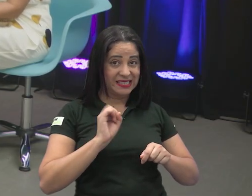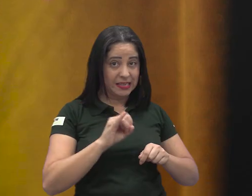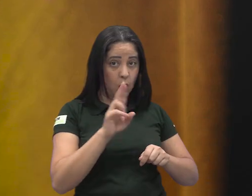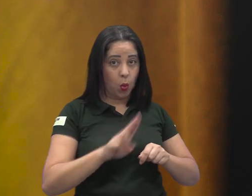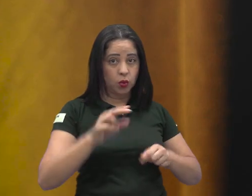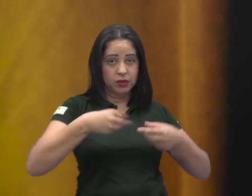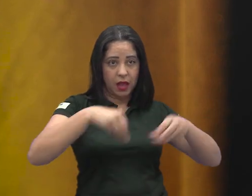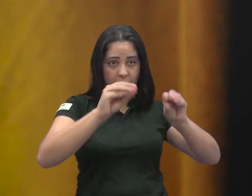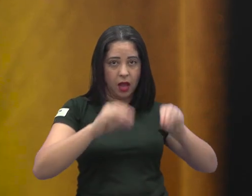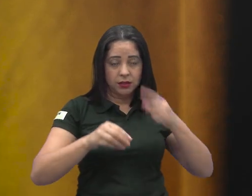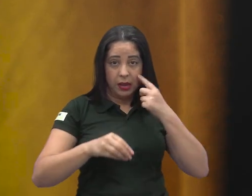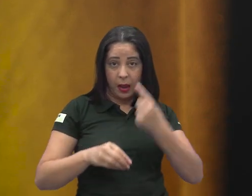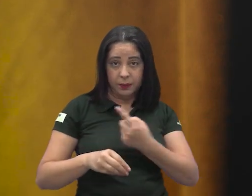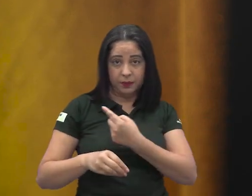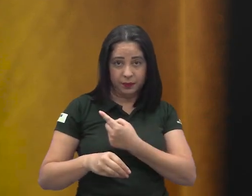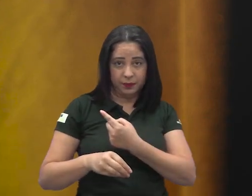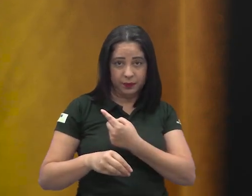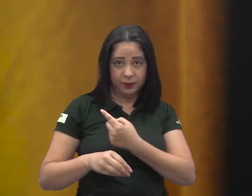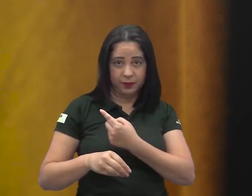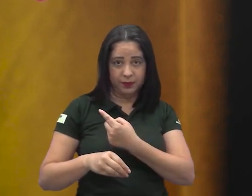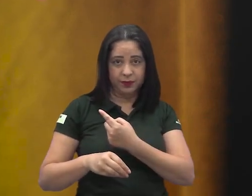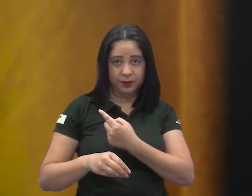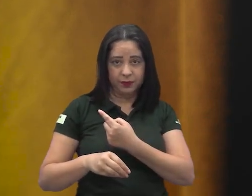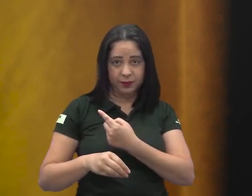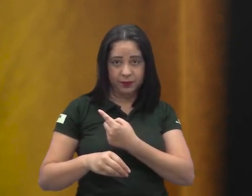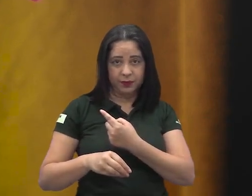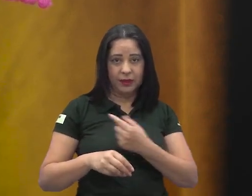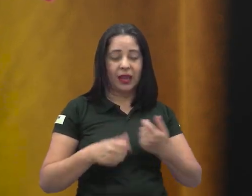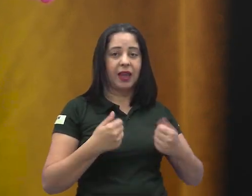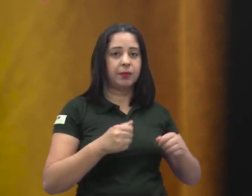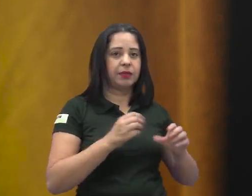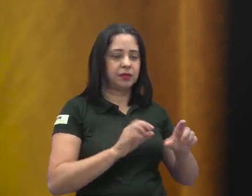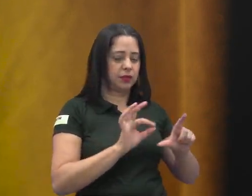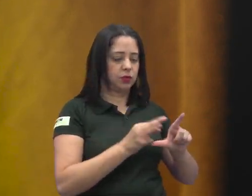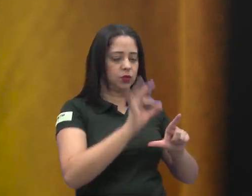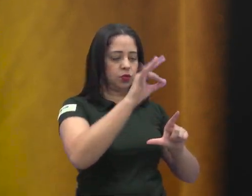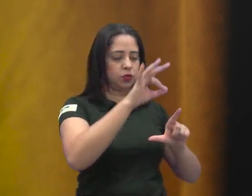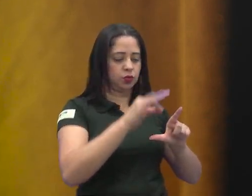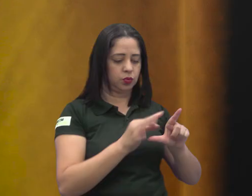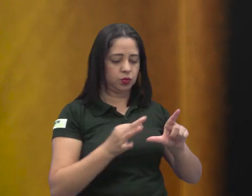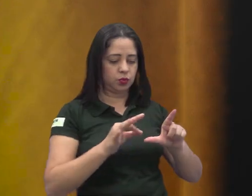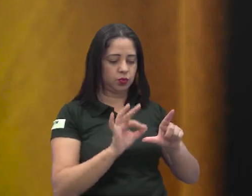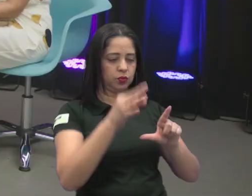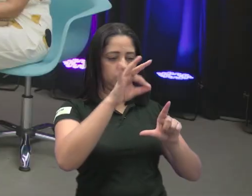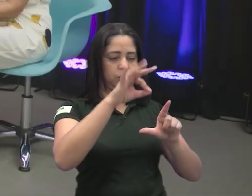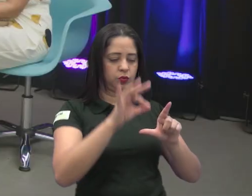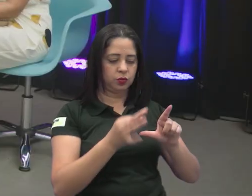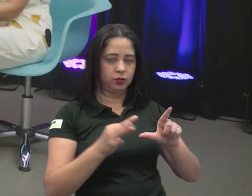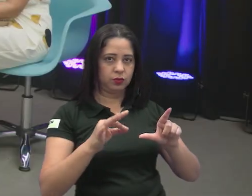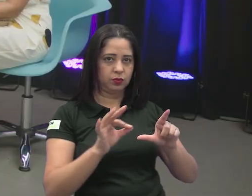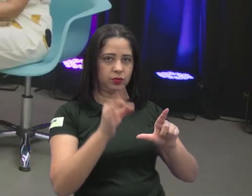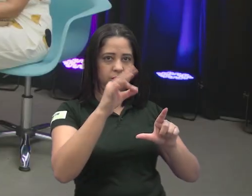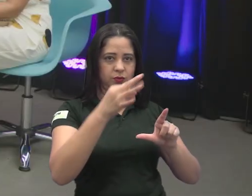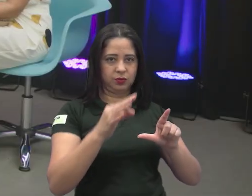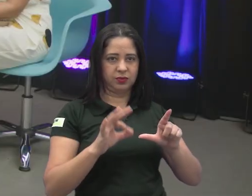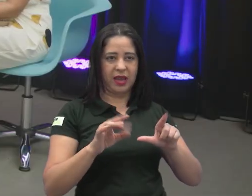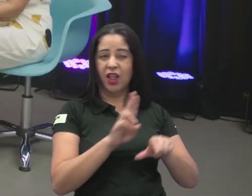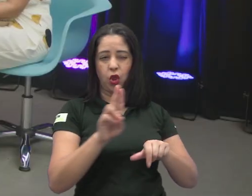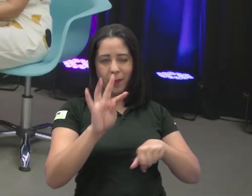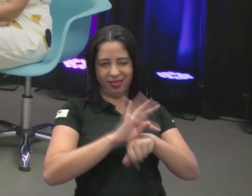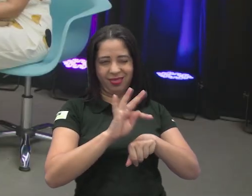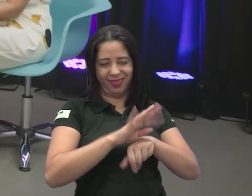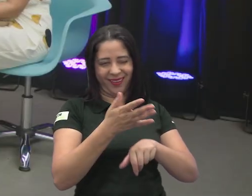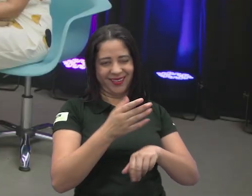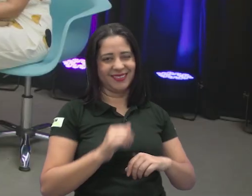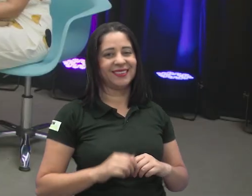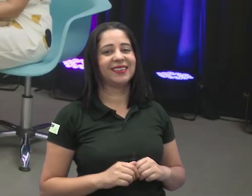ele é bom que se trate no urdume, né? Passa no urdume, é termo técnico, sim, mas